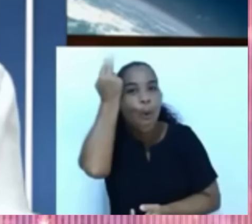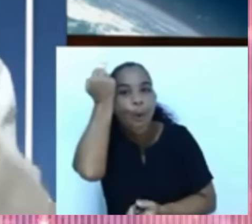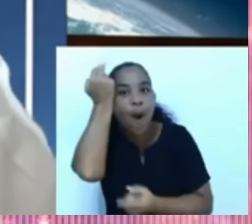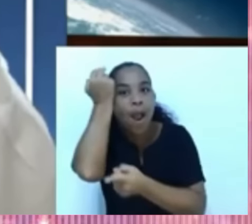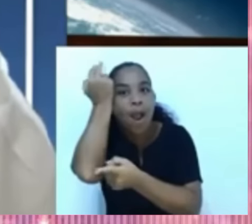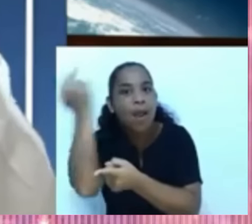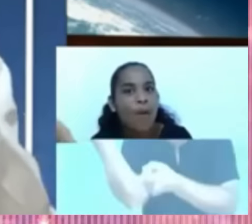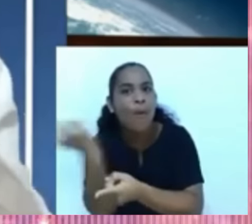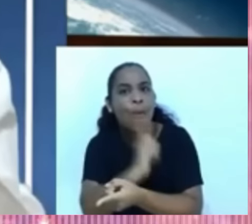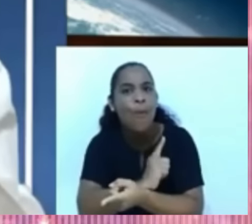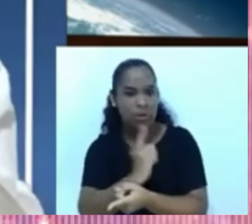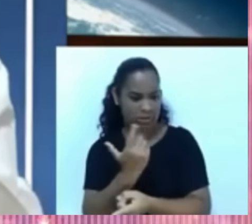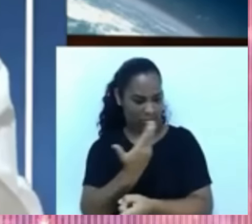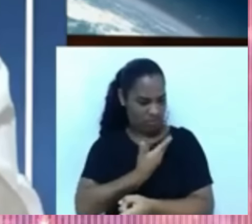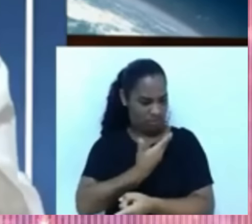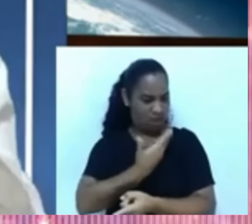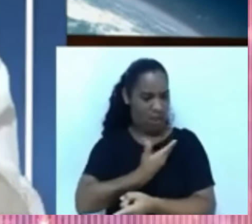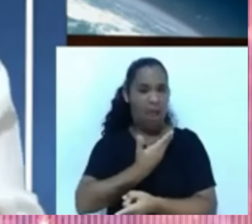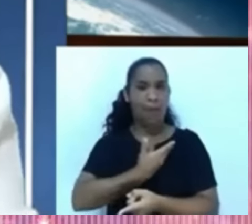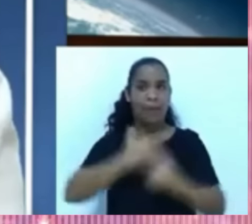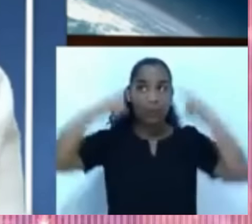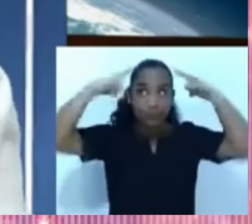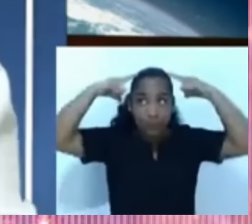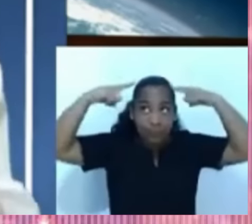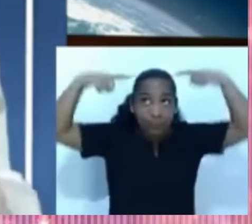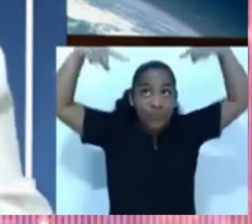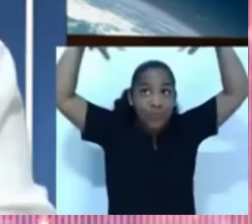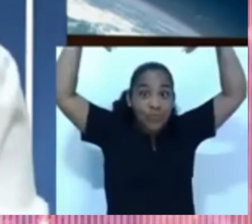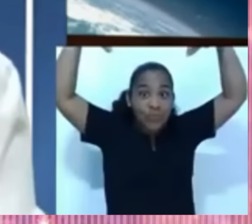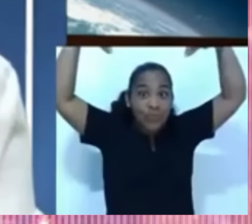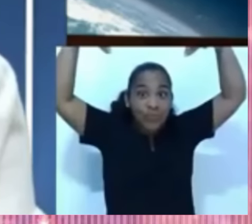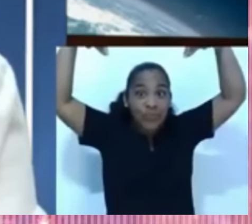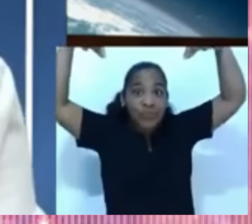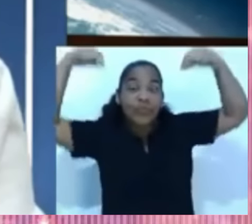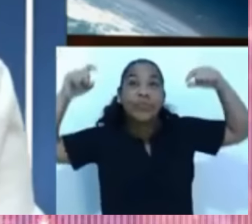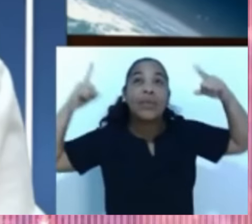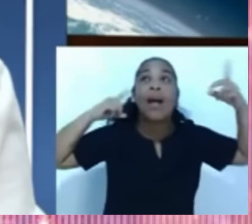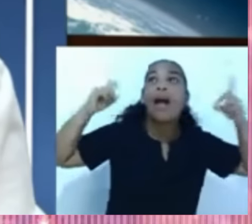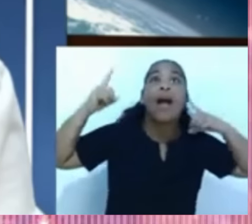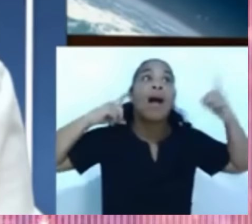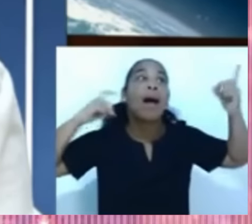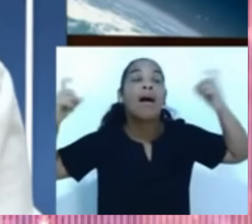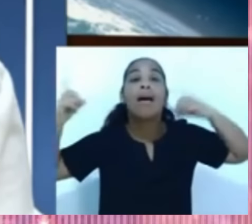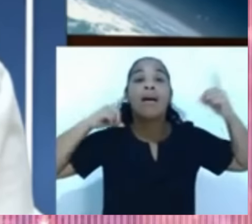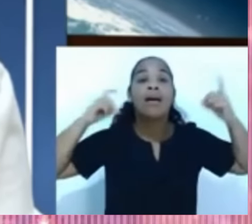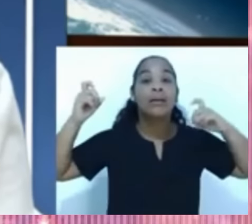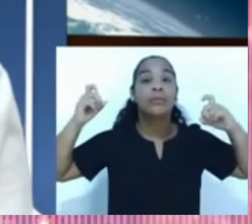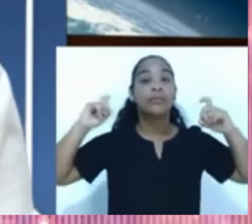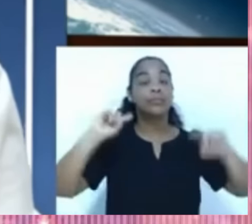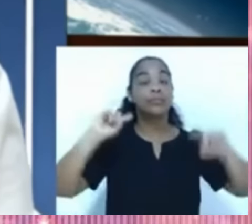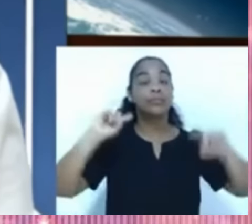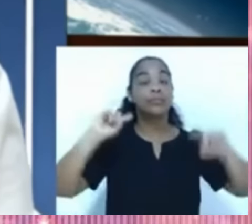com essas orelhas pontiagudas ágeis captando todos ruídos depois de uns TRS a 5